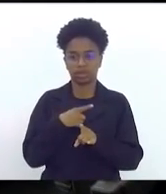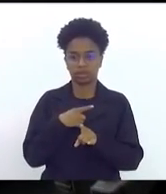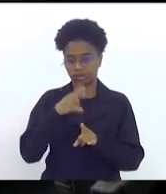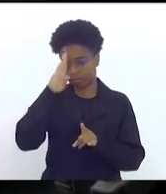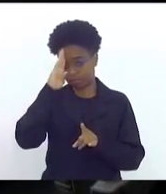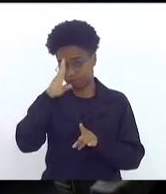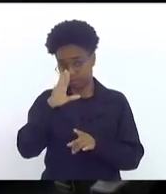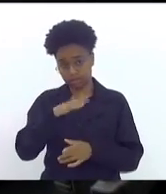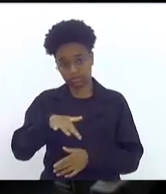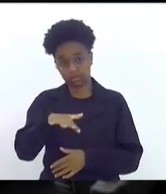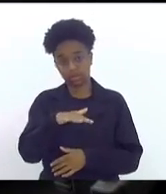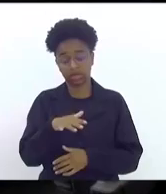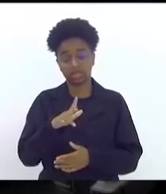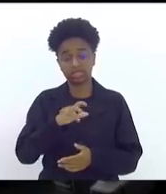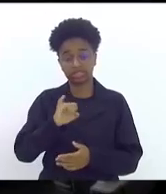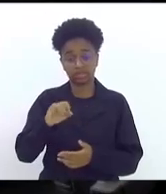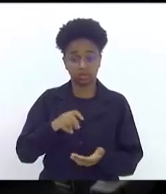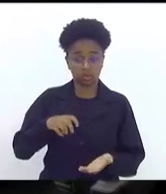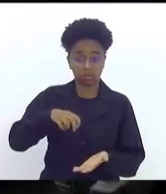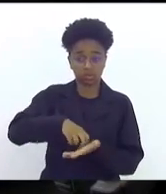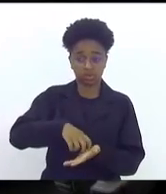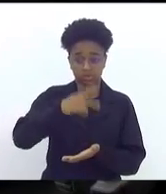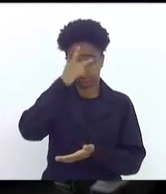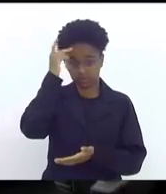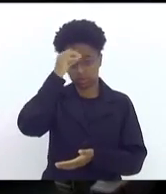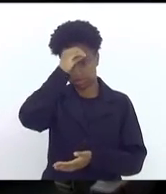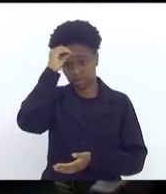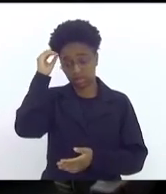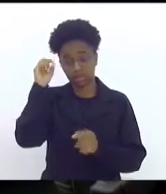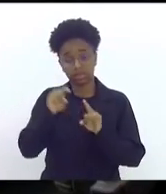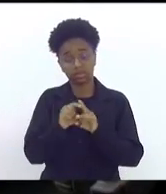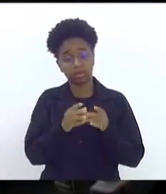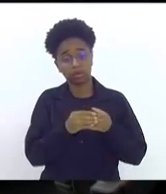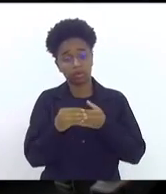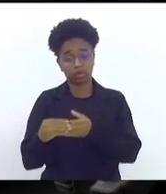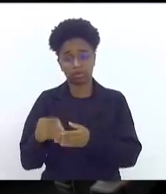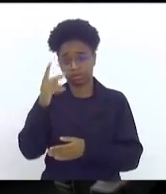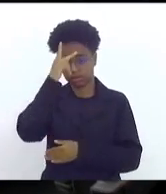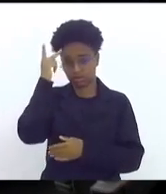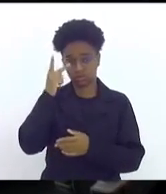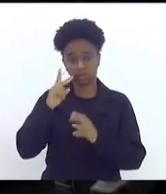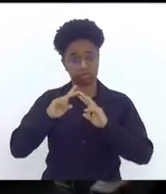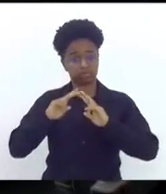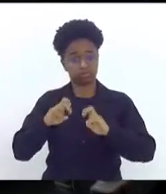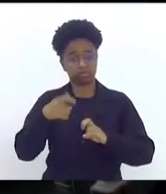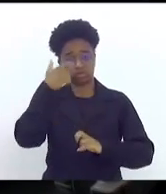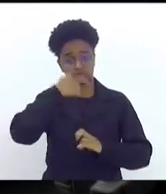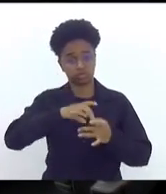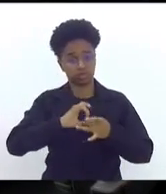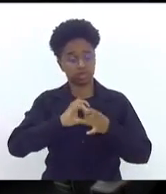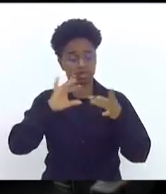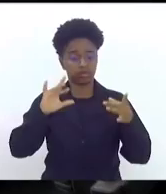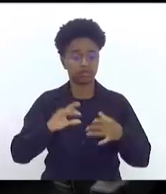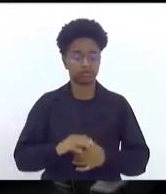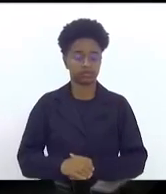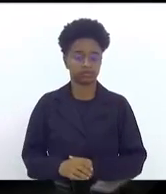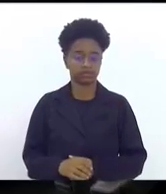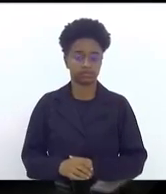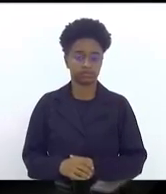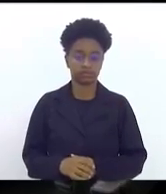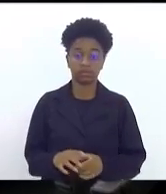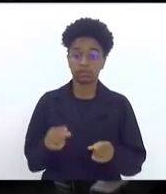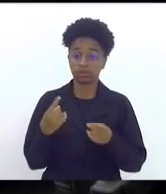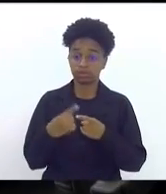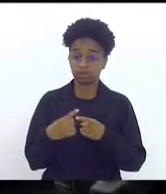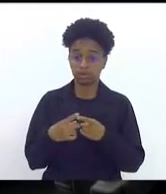a condenação de um inocente, não raro, conduz também a que um culpado se veja livre de responder por seu crime. Evidente que